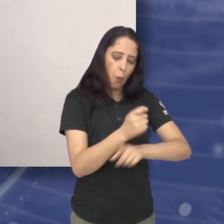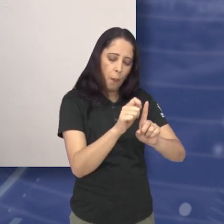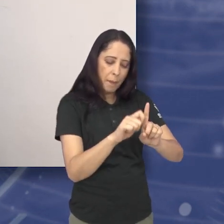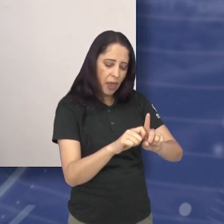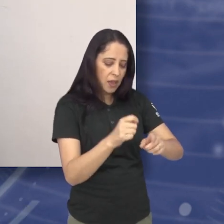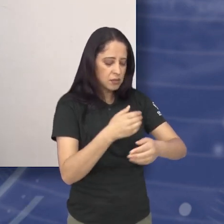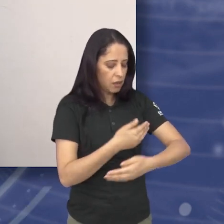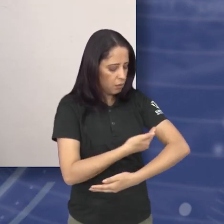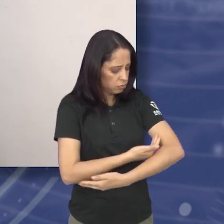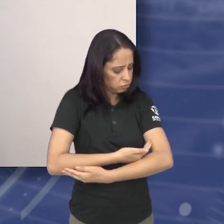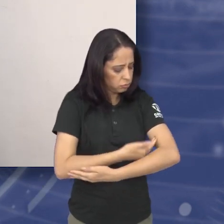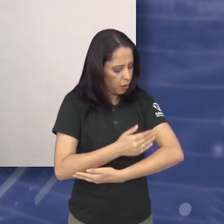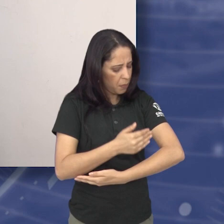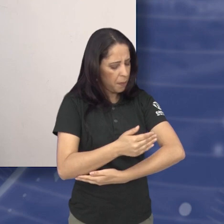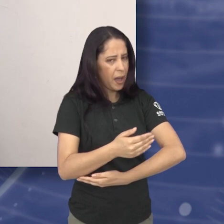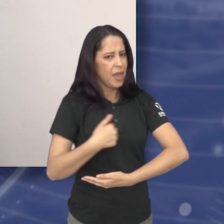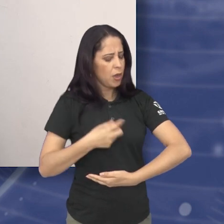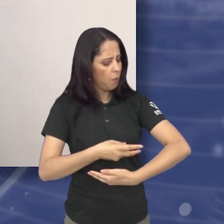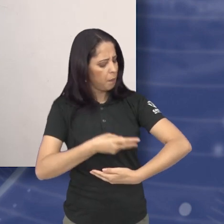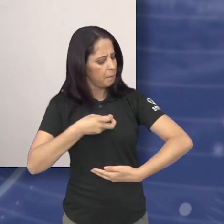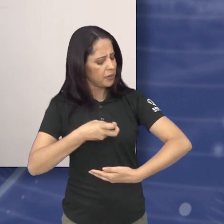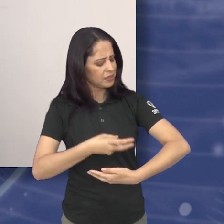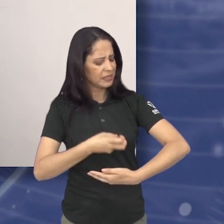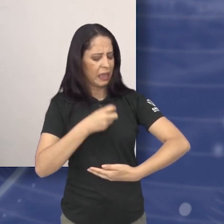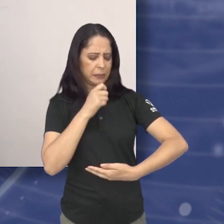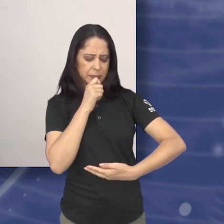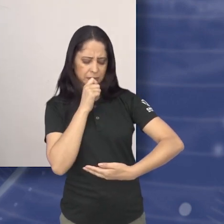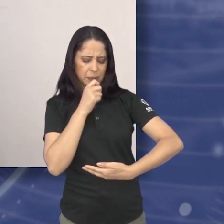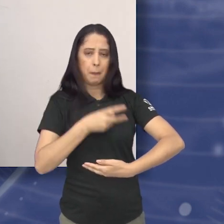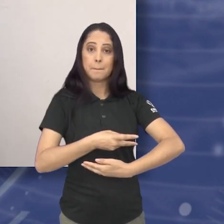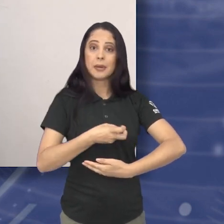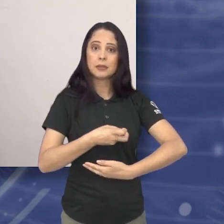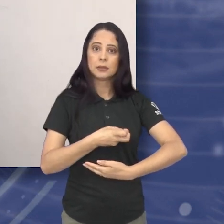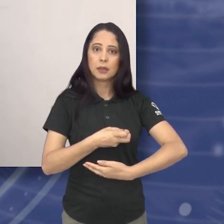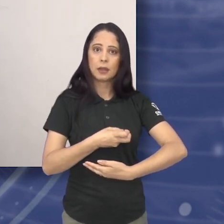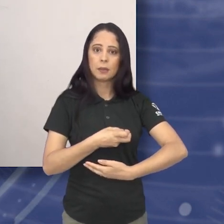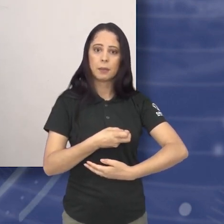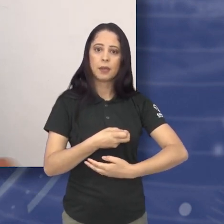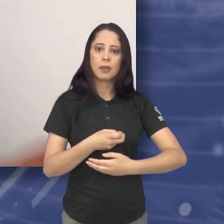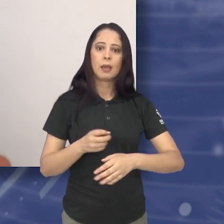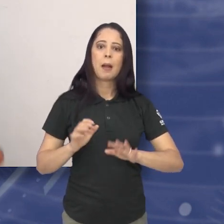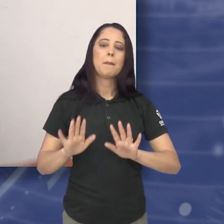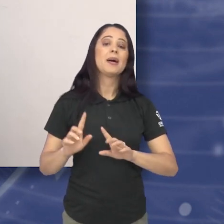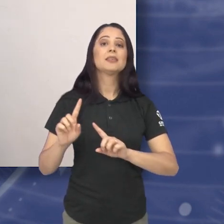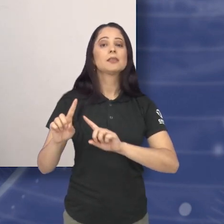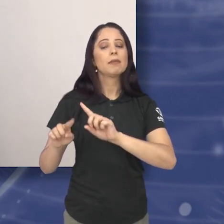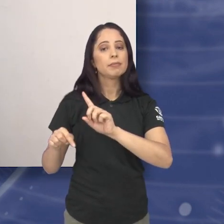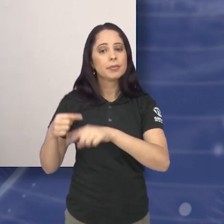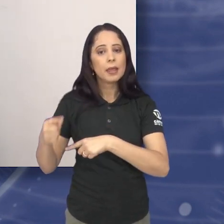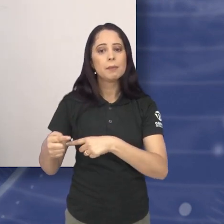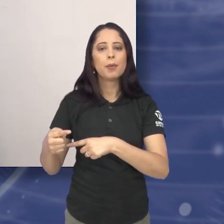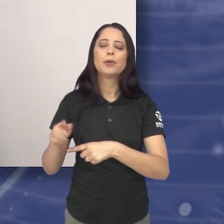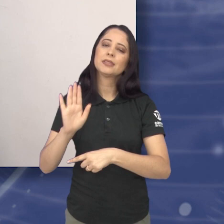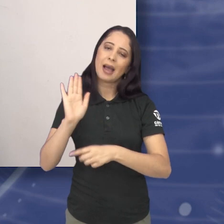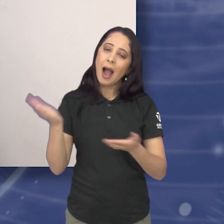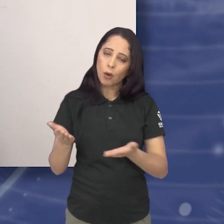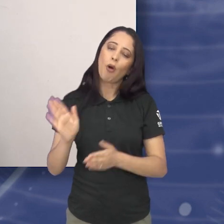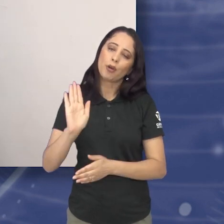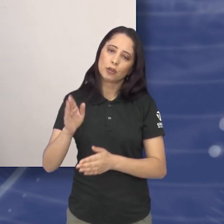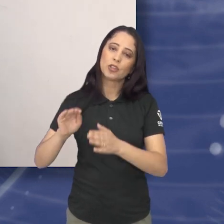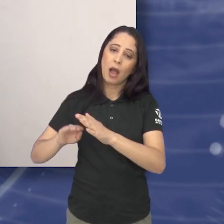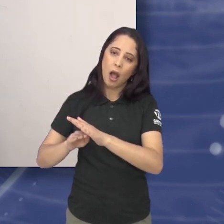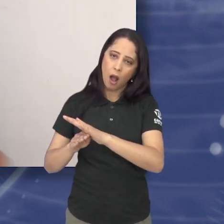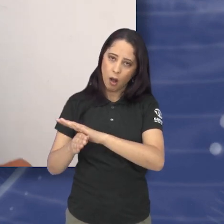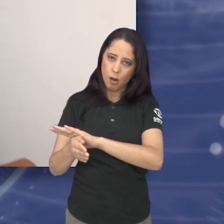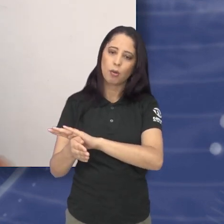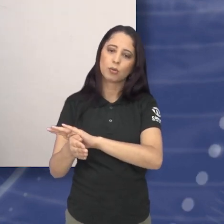sofrendo um pouquinho de cada vez esse luto. E aí, depois de um tempo, me acostumei e